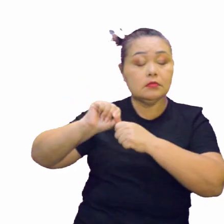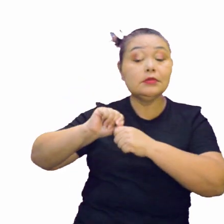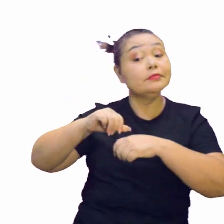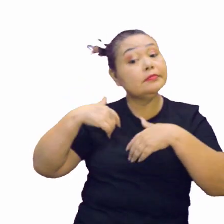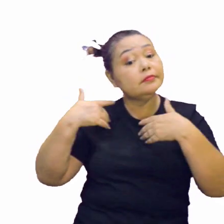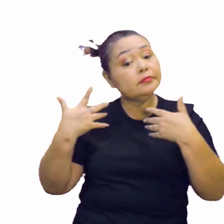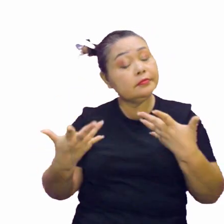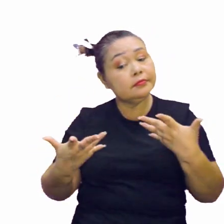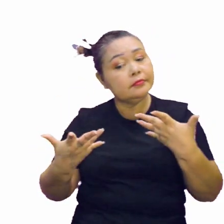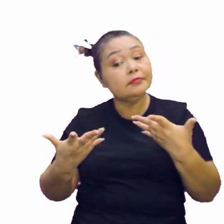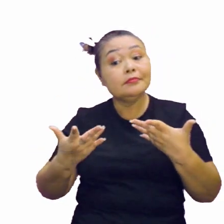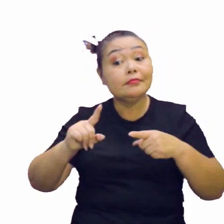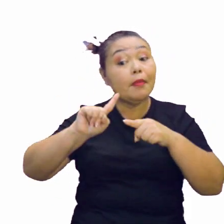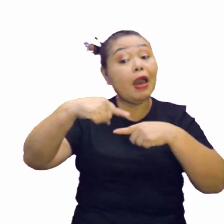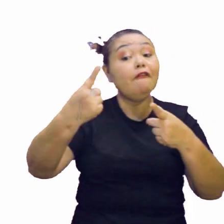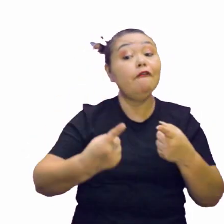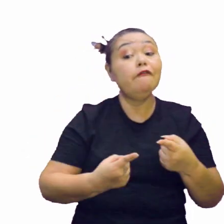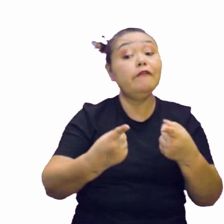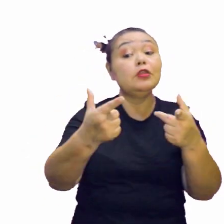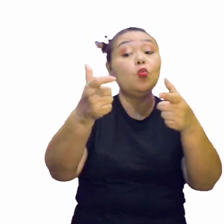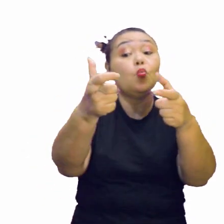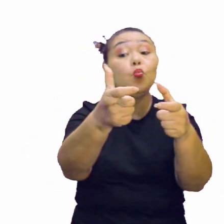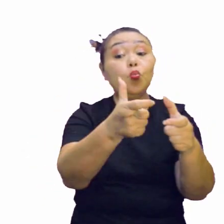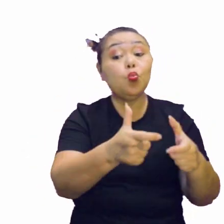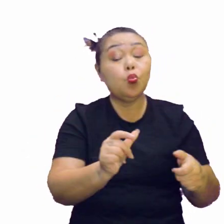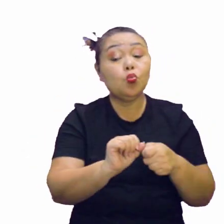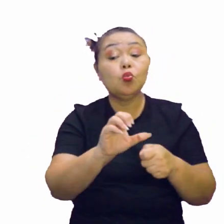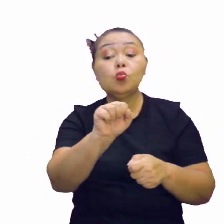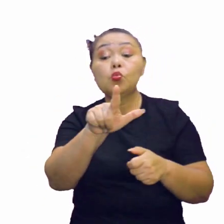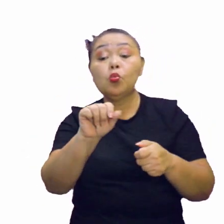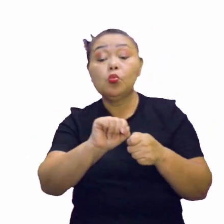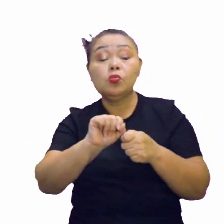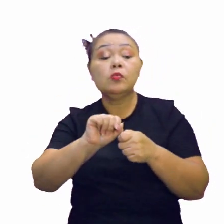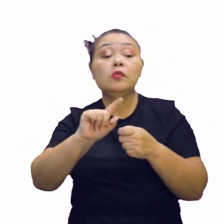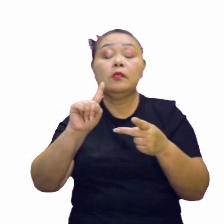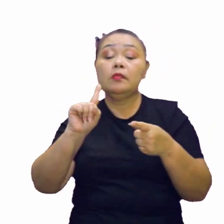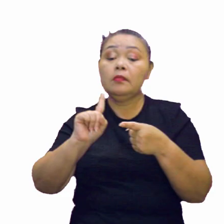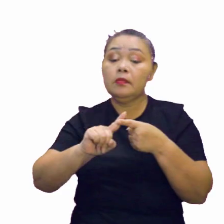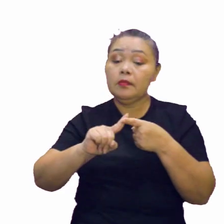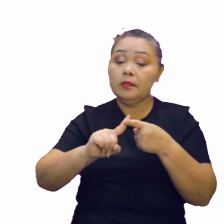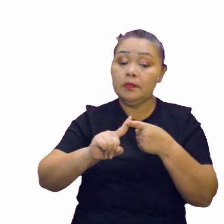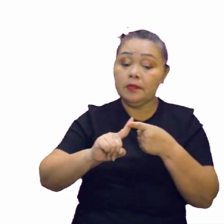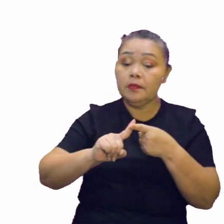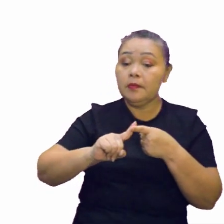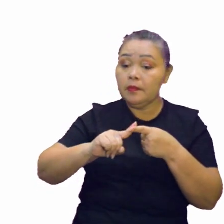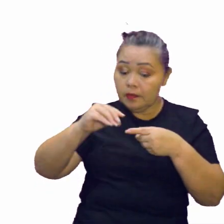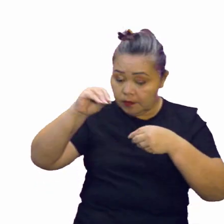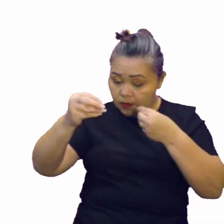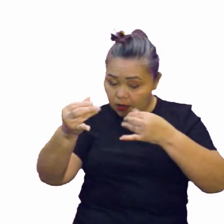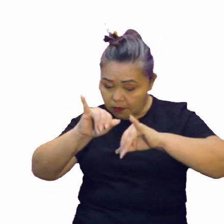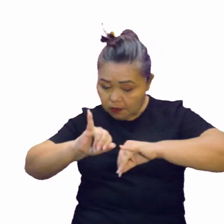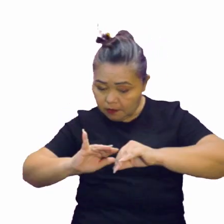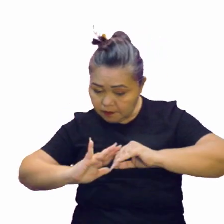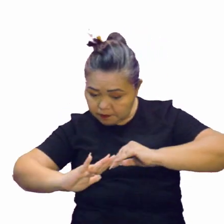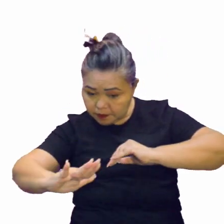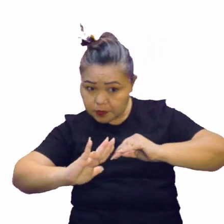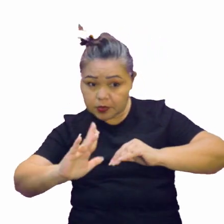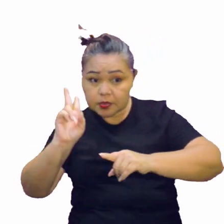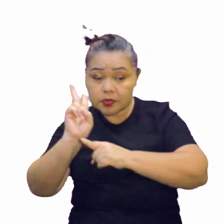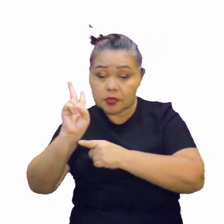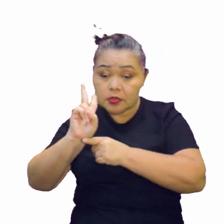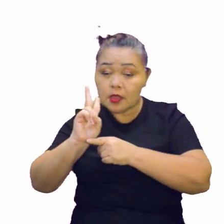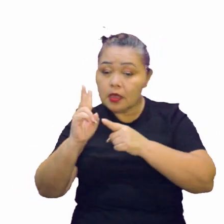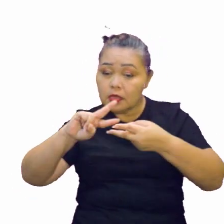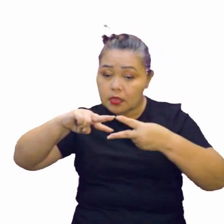mercado. Solo, em relação às propriedades físico-químicas, manutenção do DNA